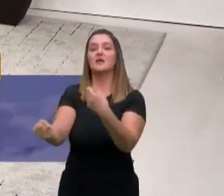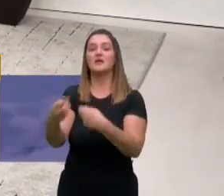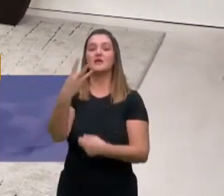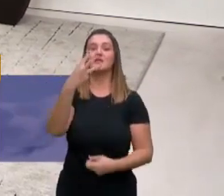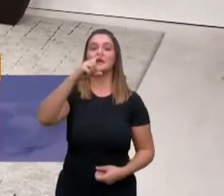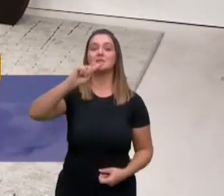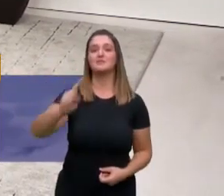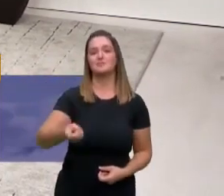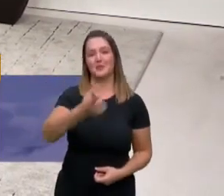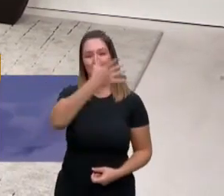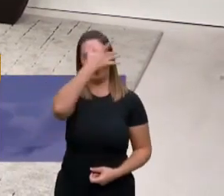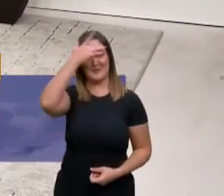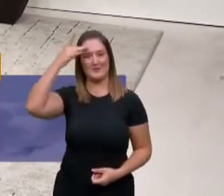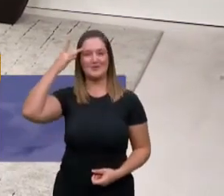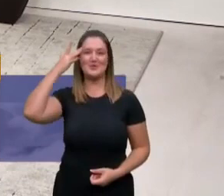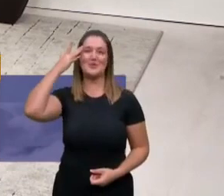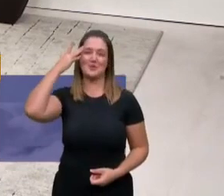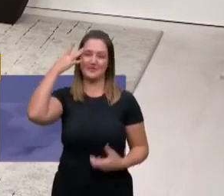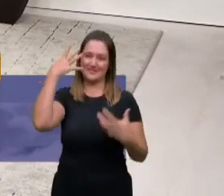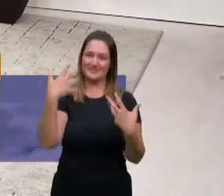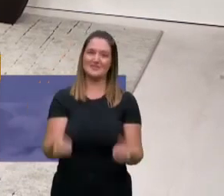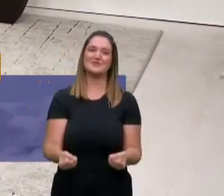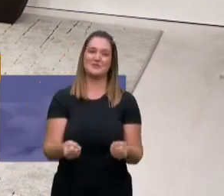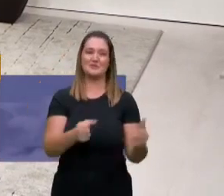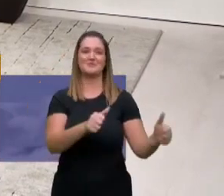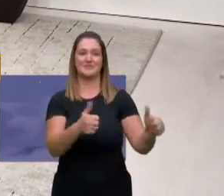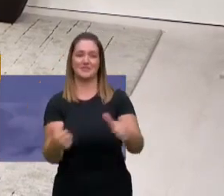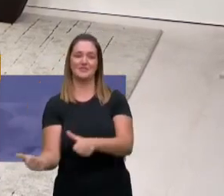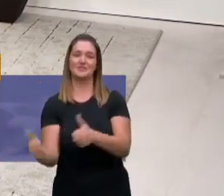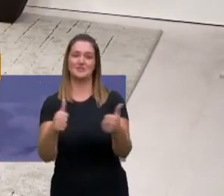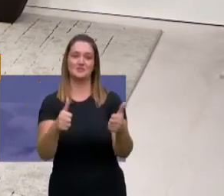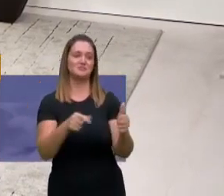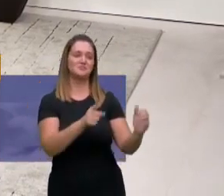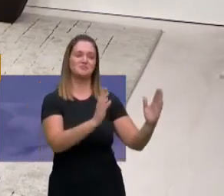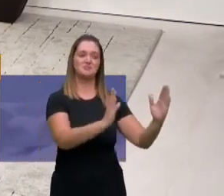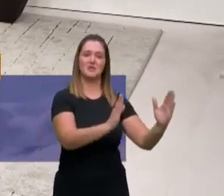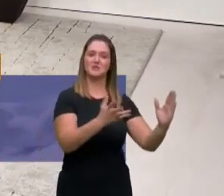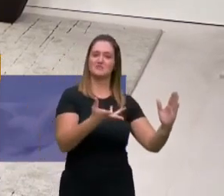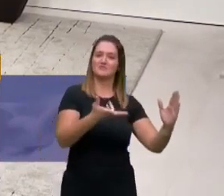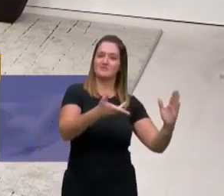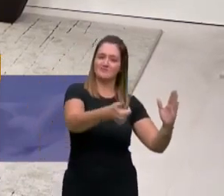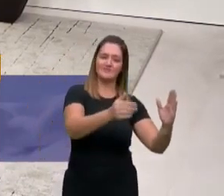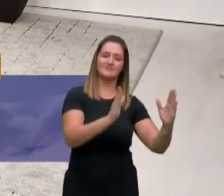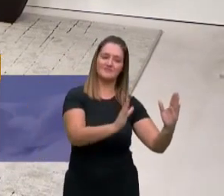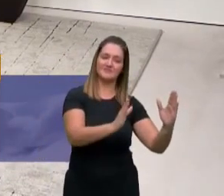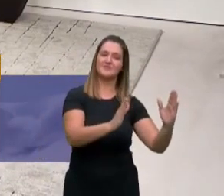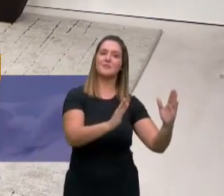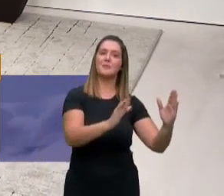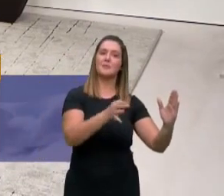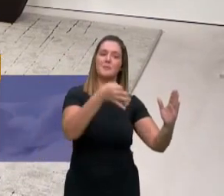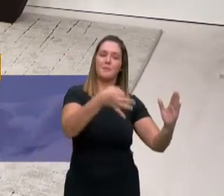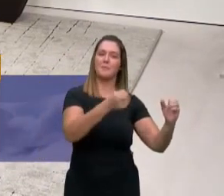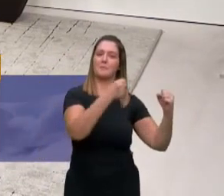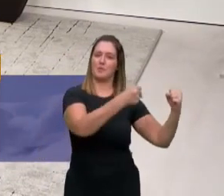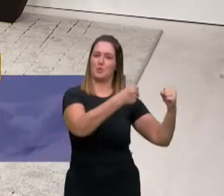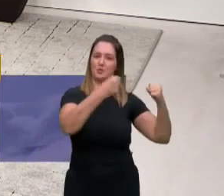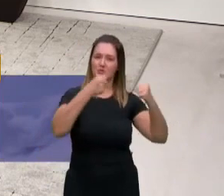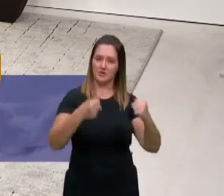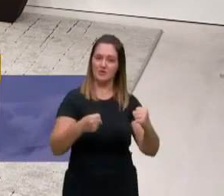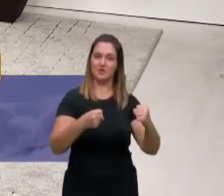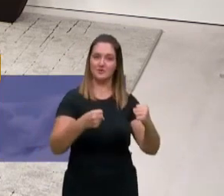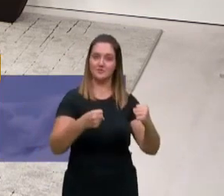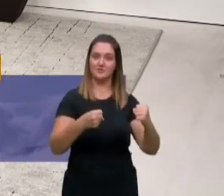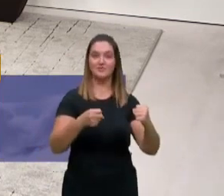num sermão. Foi realmente extraordinário. Isso mostra que essa igreja, na primeira fase, era uma igreja muito